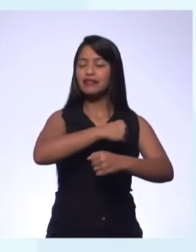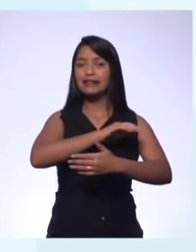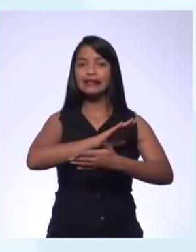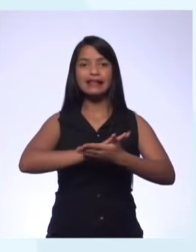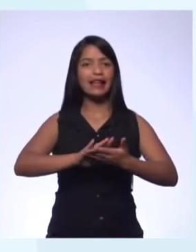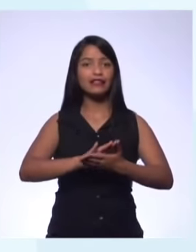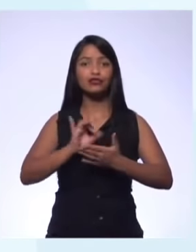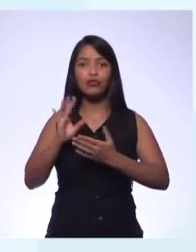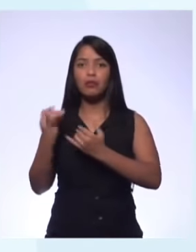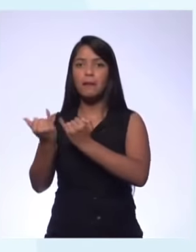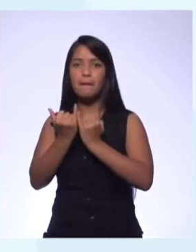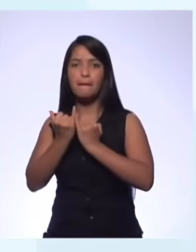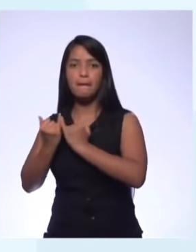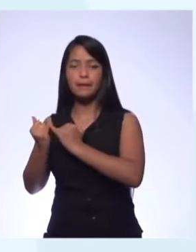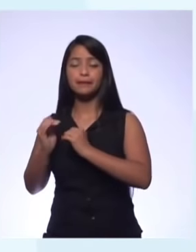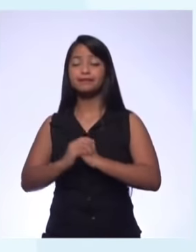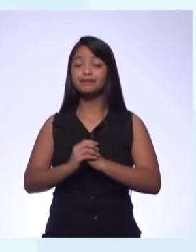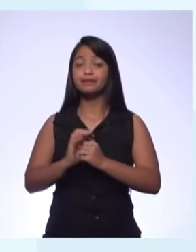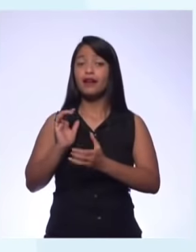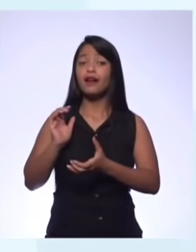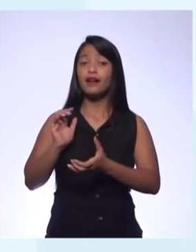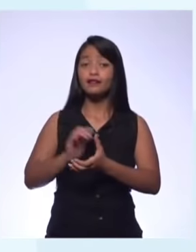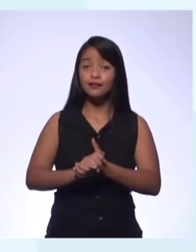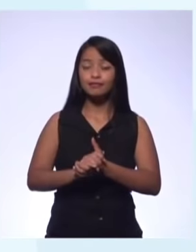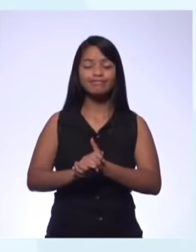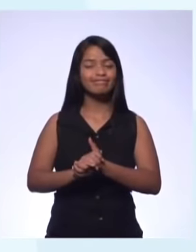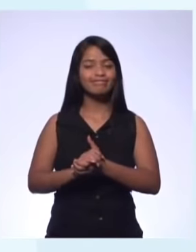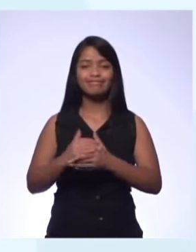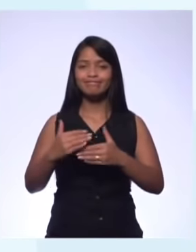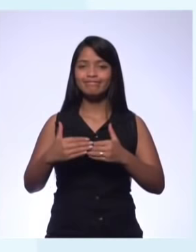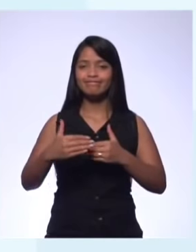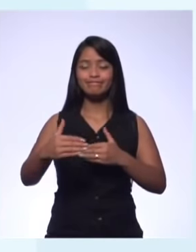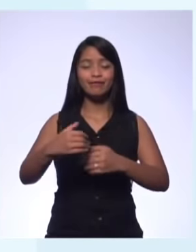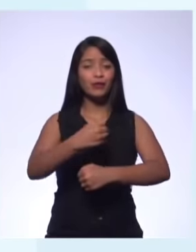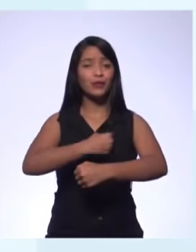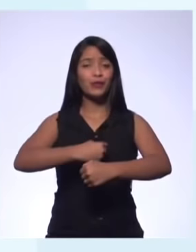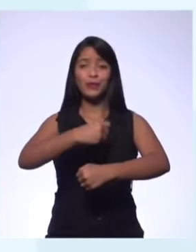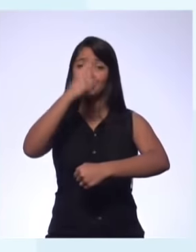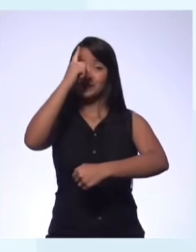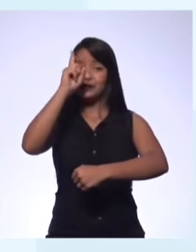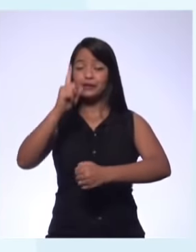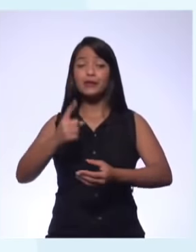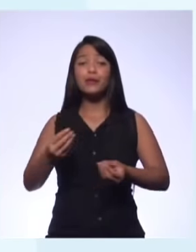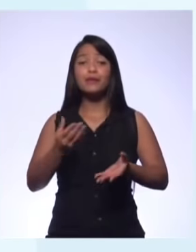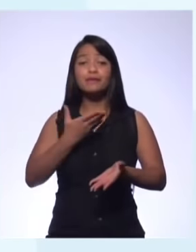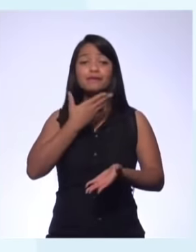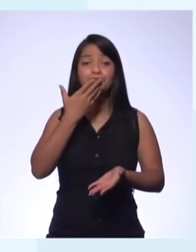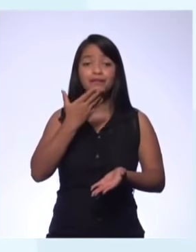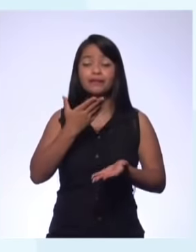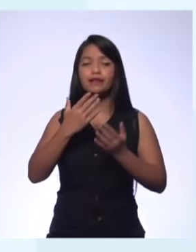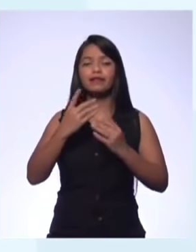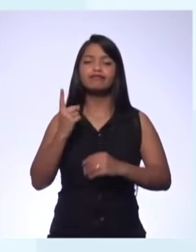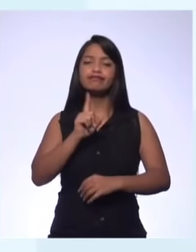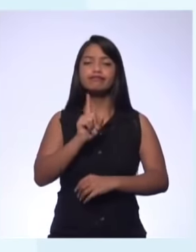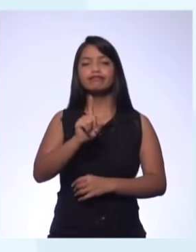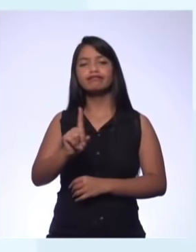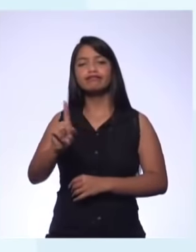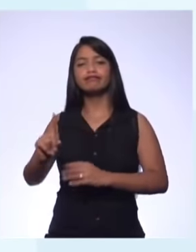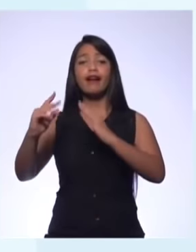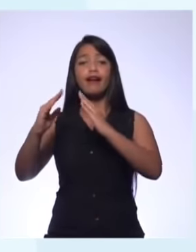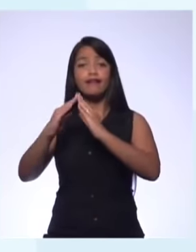Ela casou-se e não sabia cozinhar. Assim, precisou recorrer à vizinha a fim de que ela ajudasse na preparação